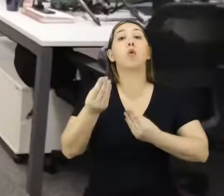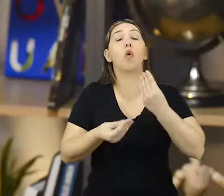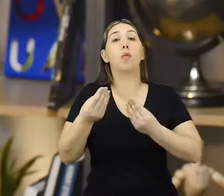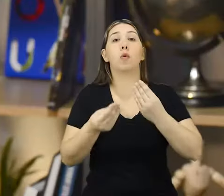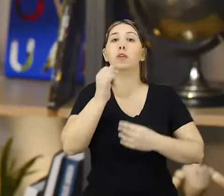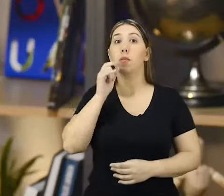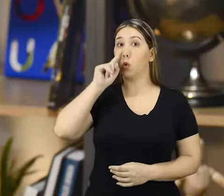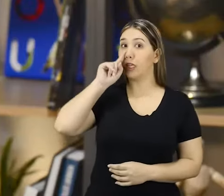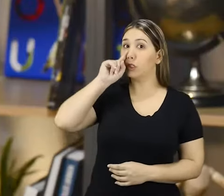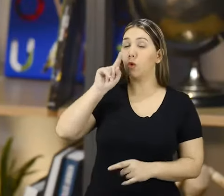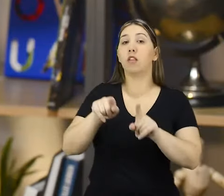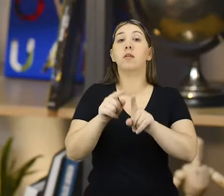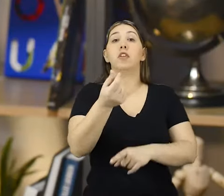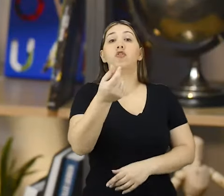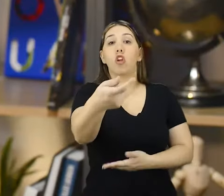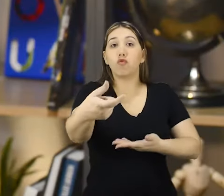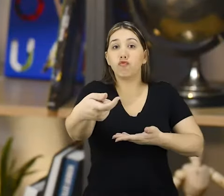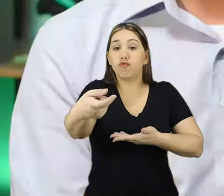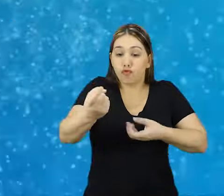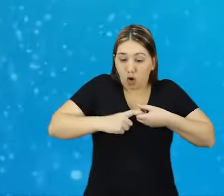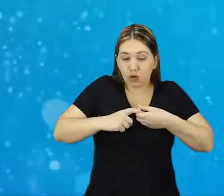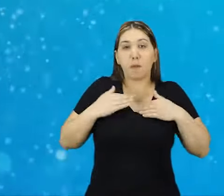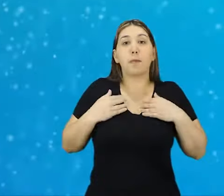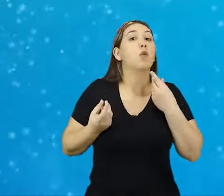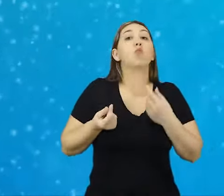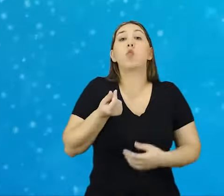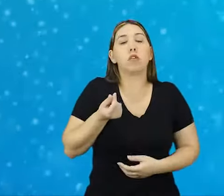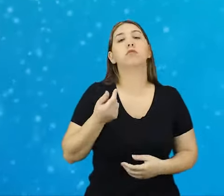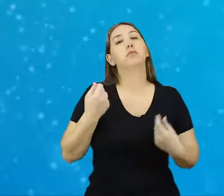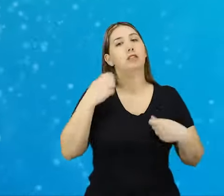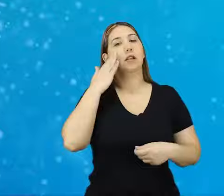também o risco e o retorno que você vai ter nesse investimento.